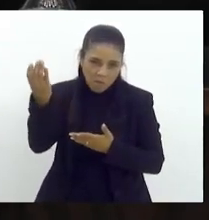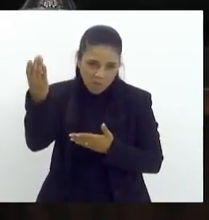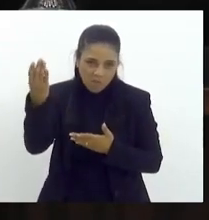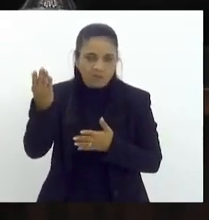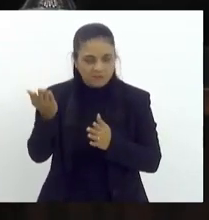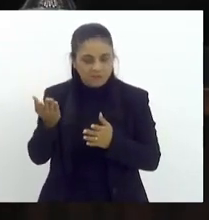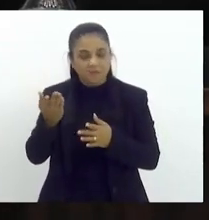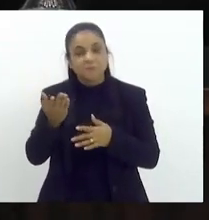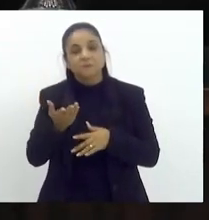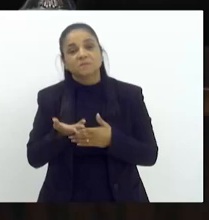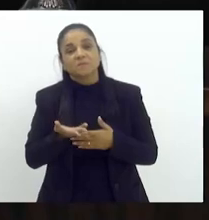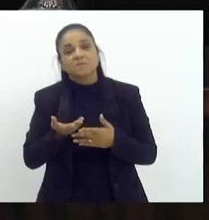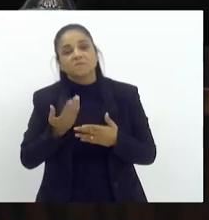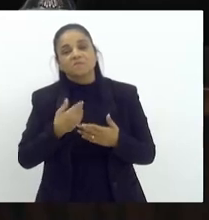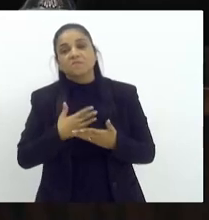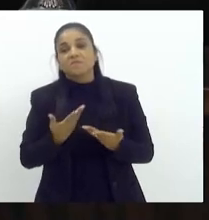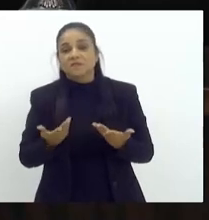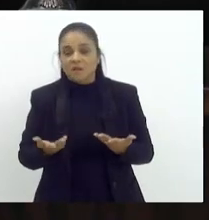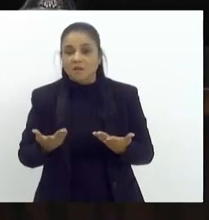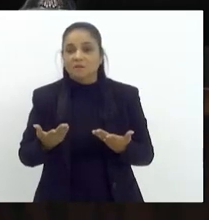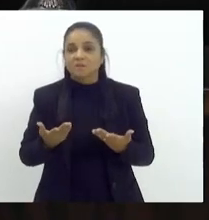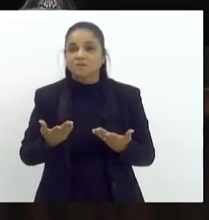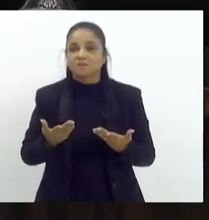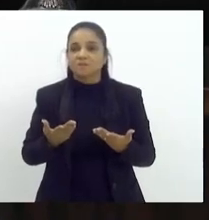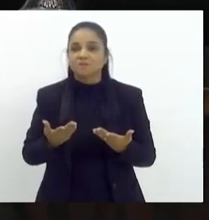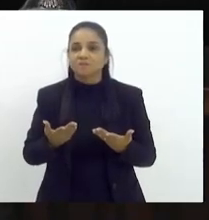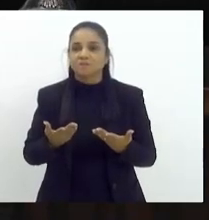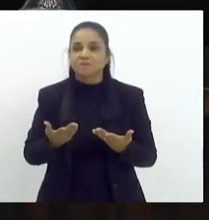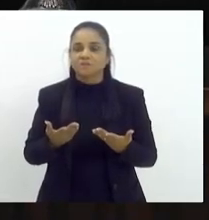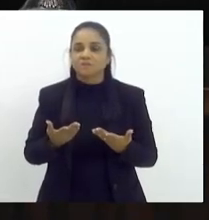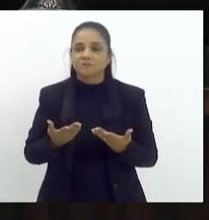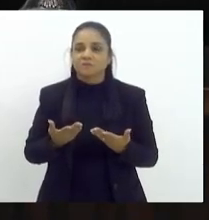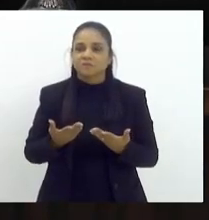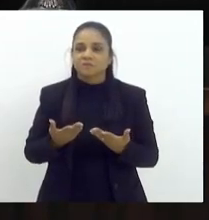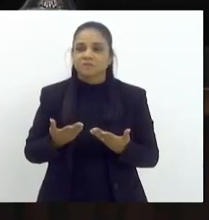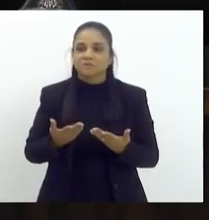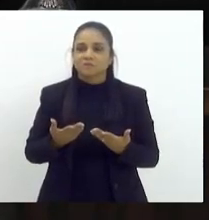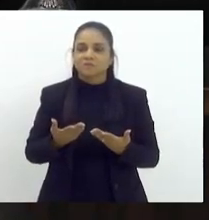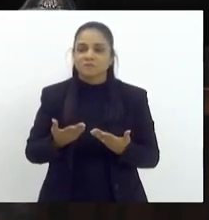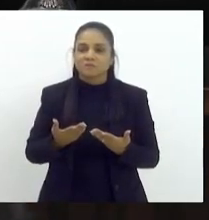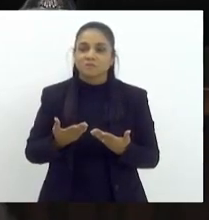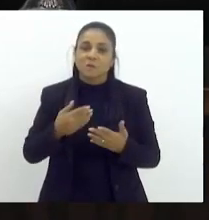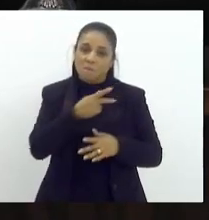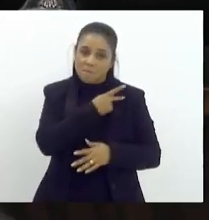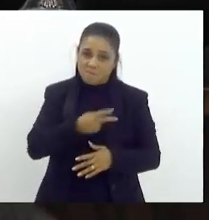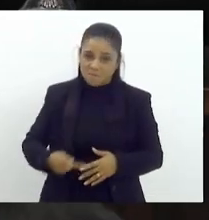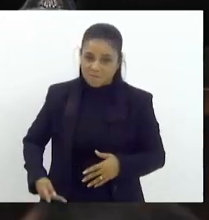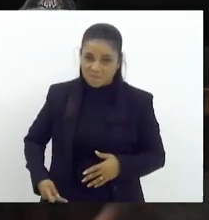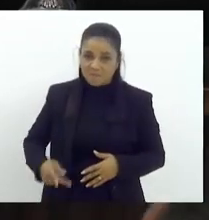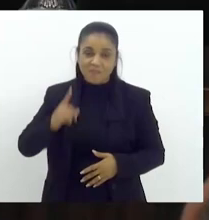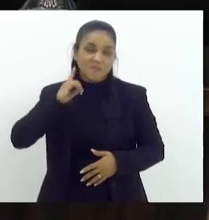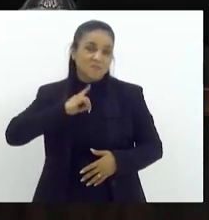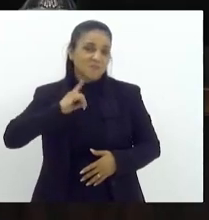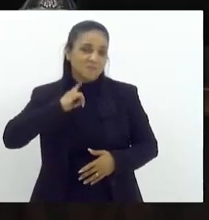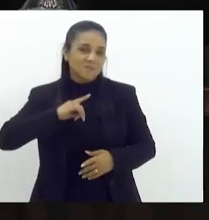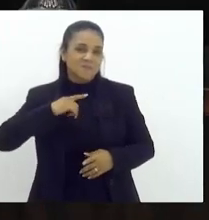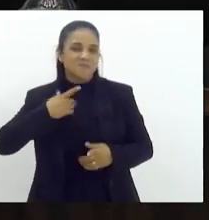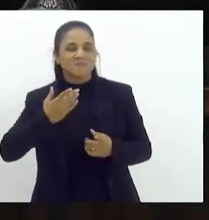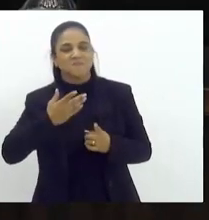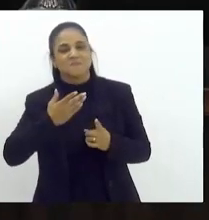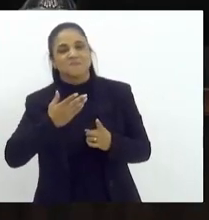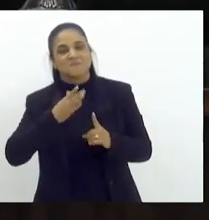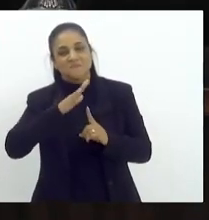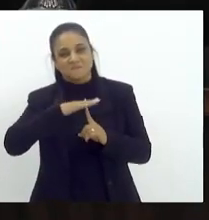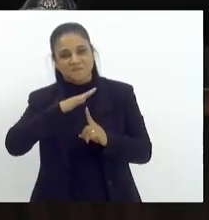deputado a o nosso presidente do Flamengo aqui Valdo Ceasa pediu